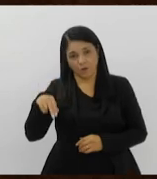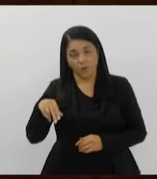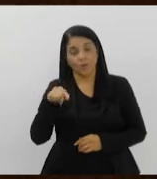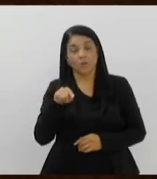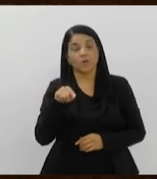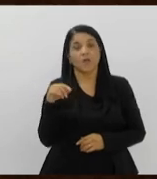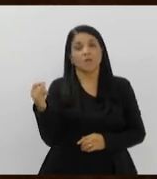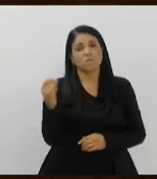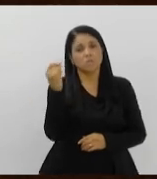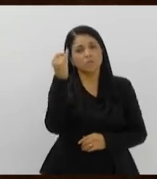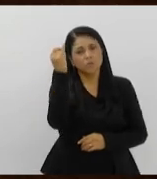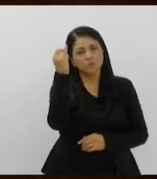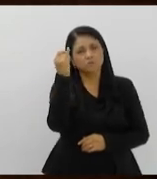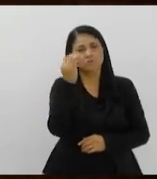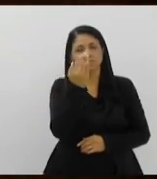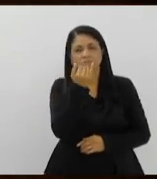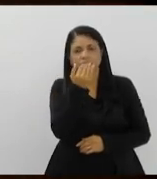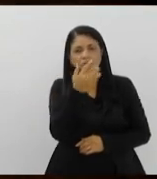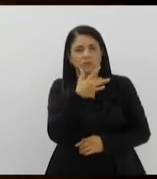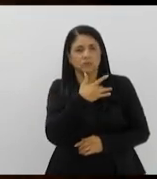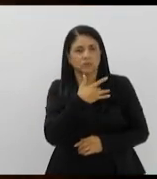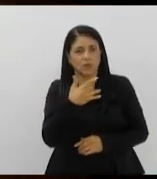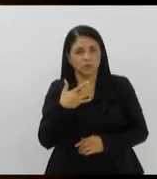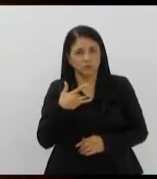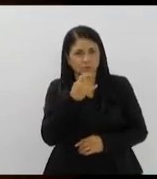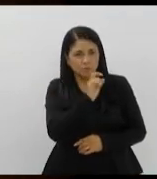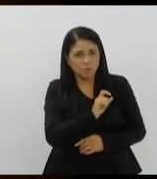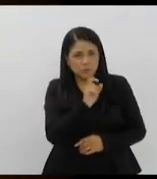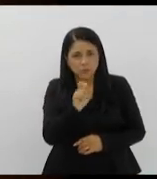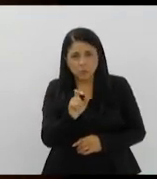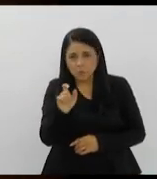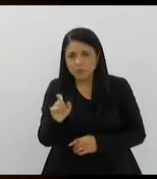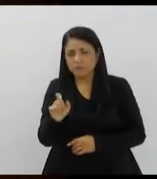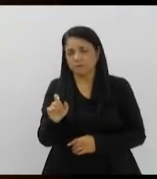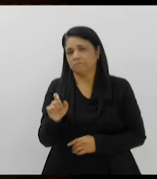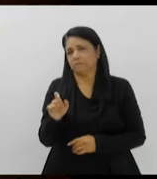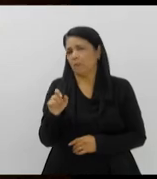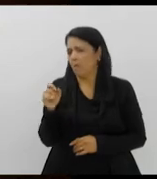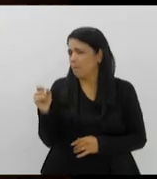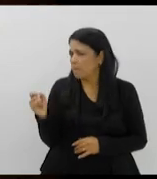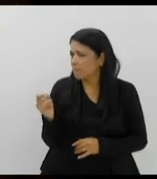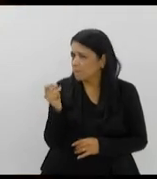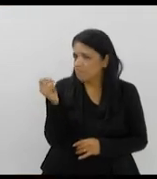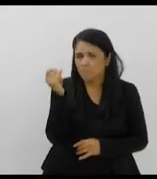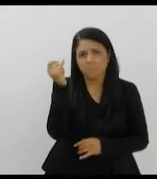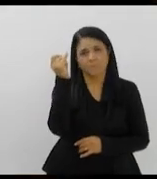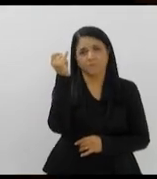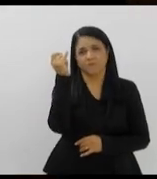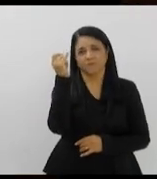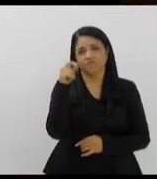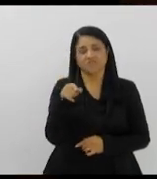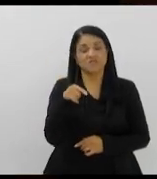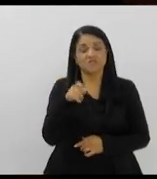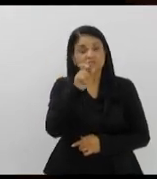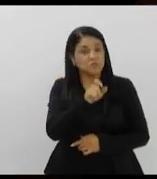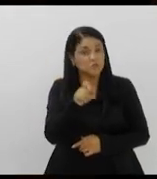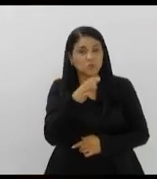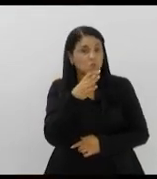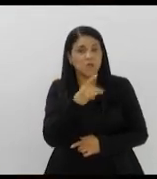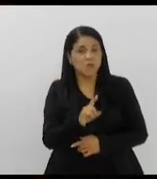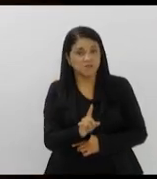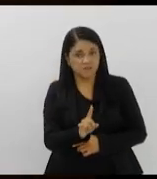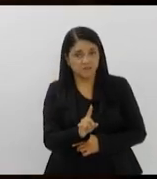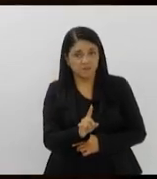alimentação na saúde das pessoas é por demais importante. E muitas vezes elas desconhecem isso. Se a